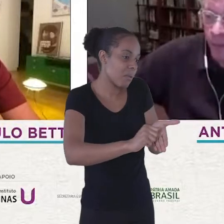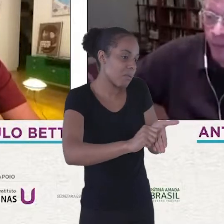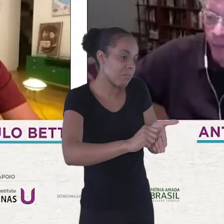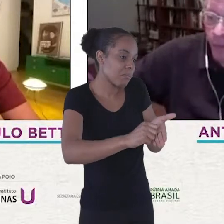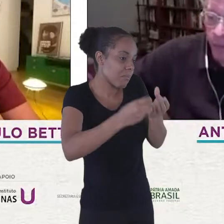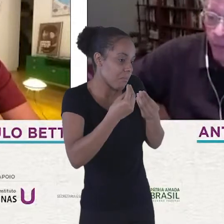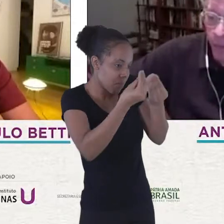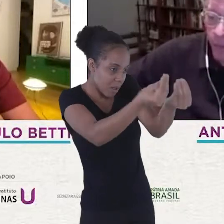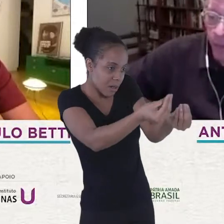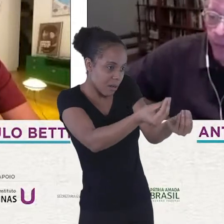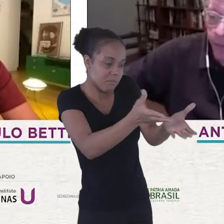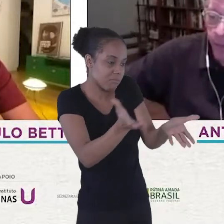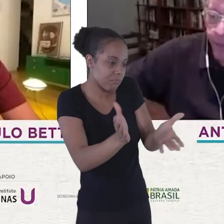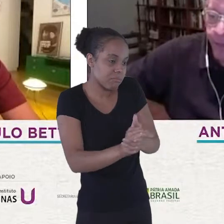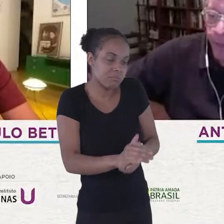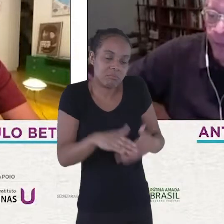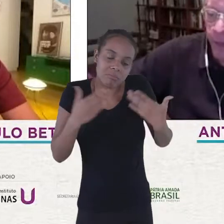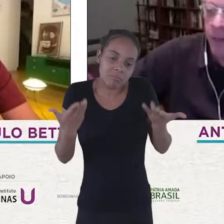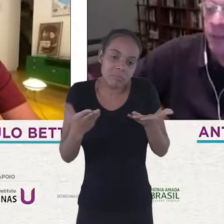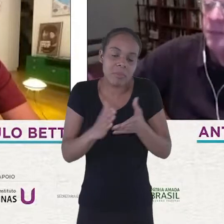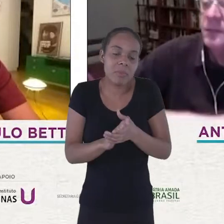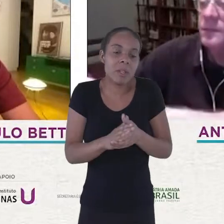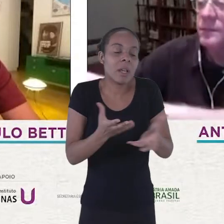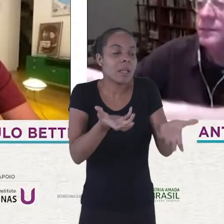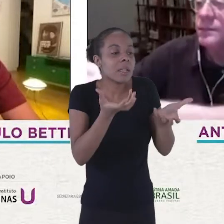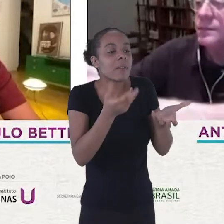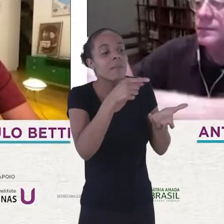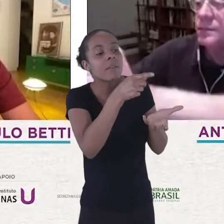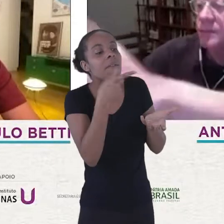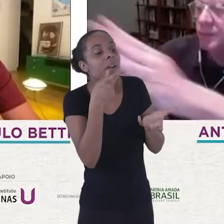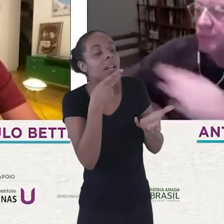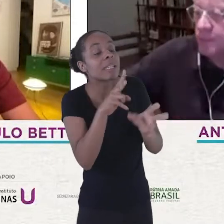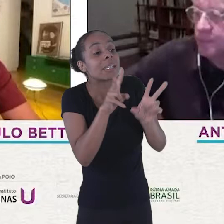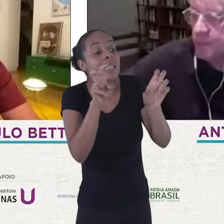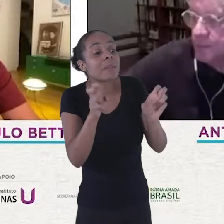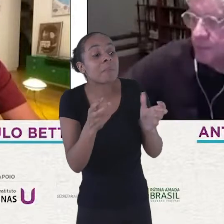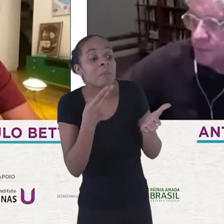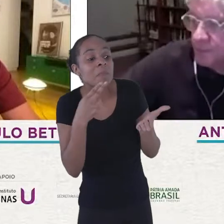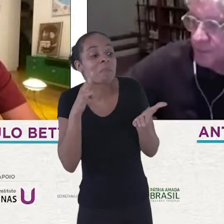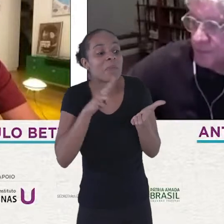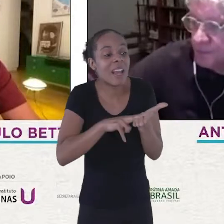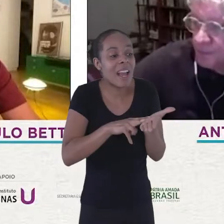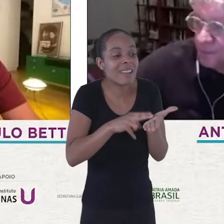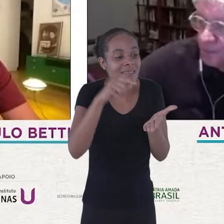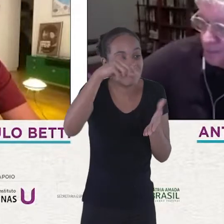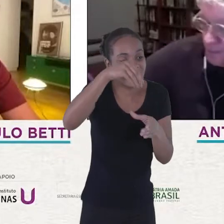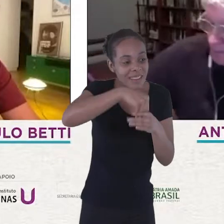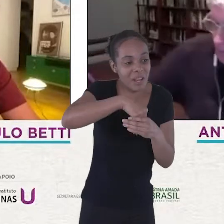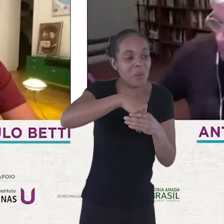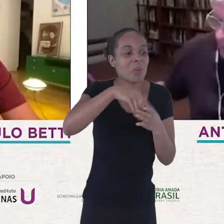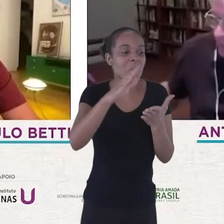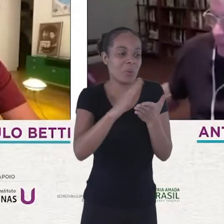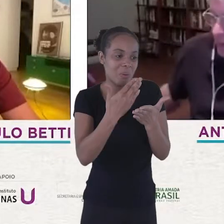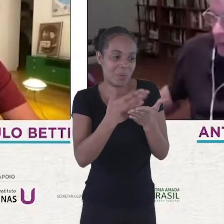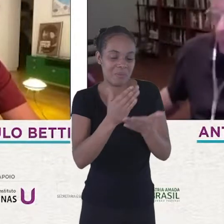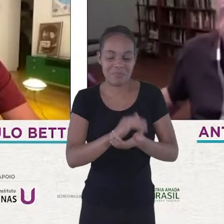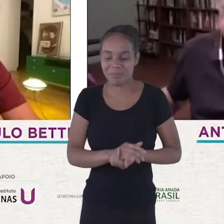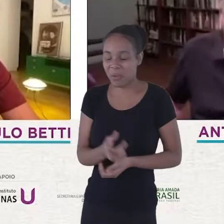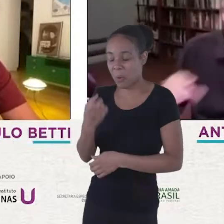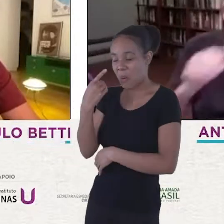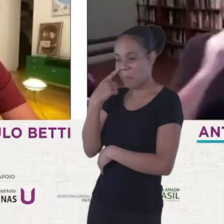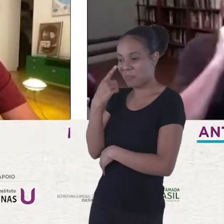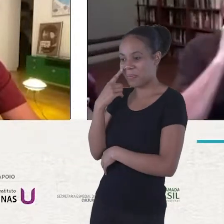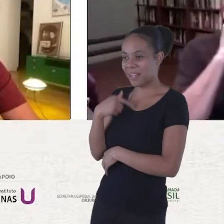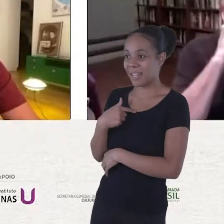pouquinho dessas cartas que são esse livro, que estão nesse livro. Olha, antes de qualquer coisa,